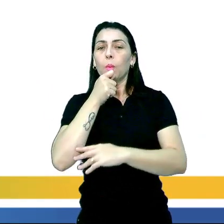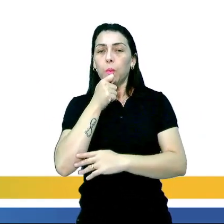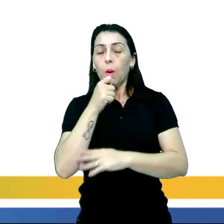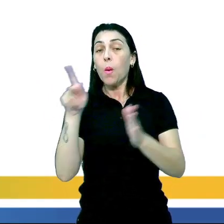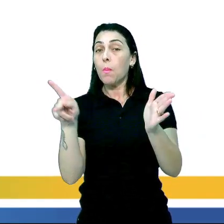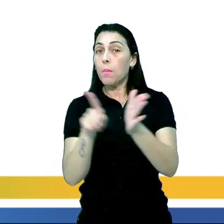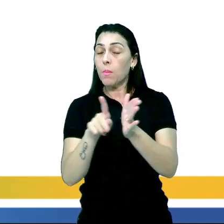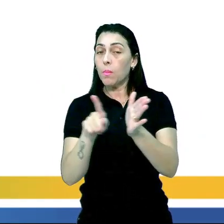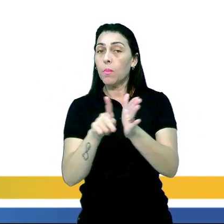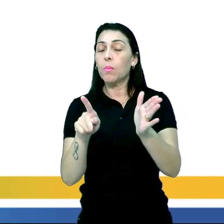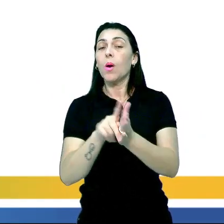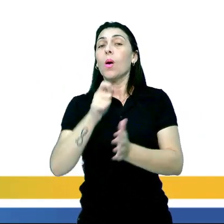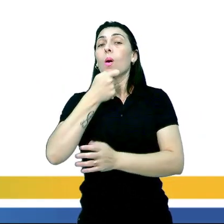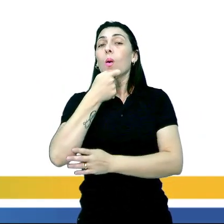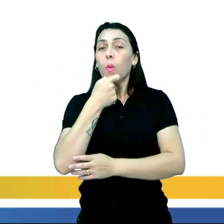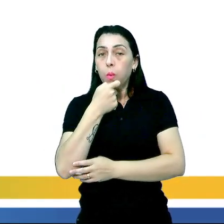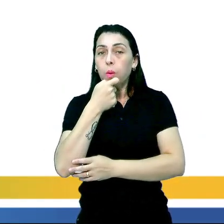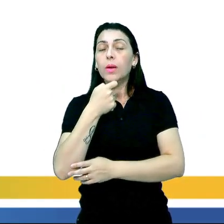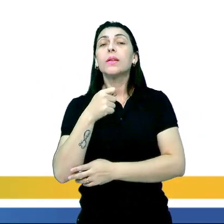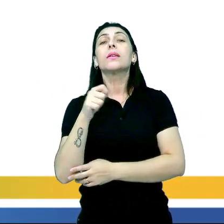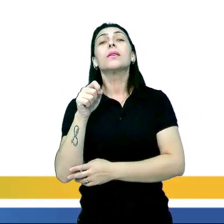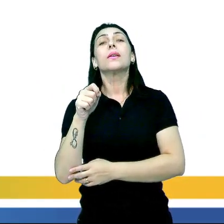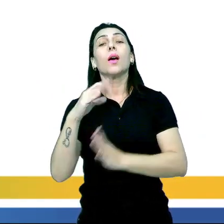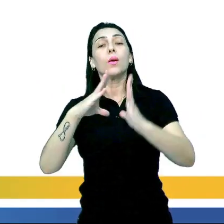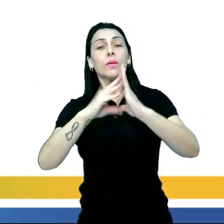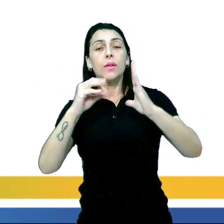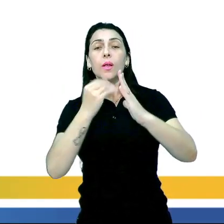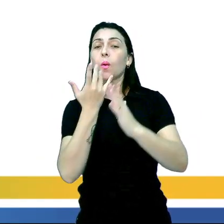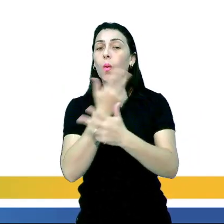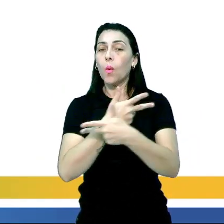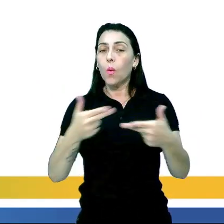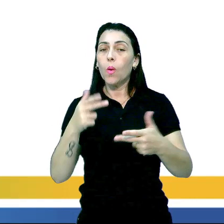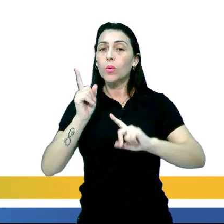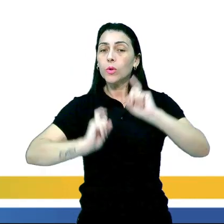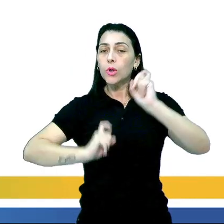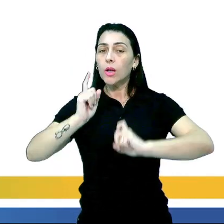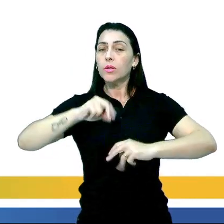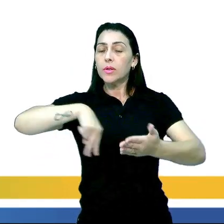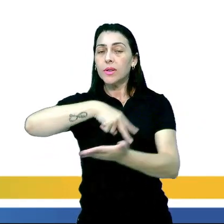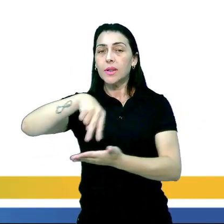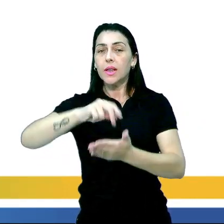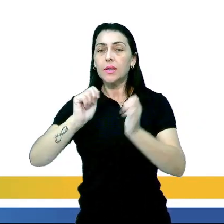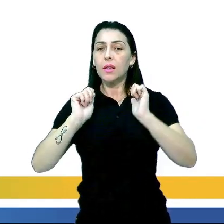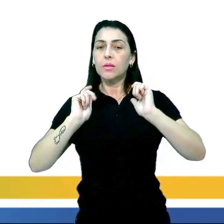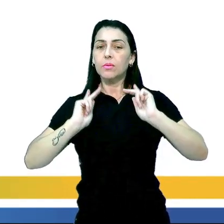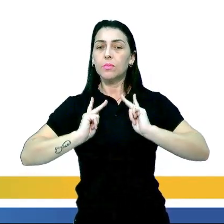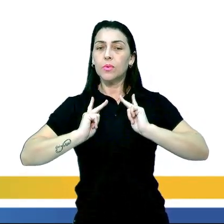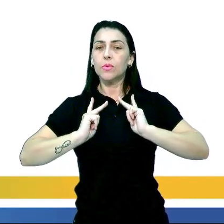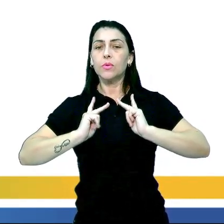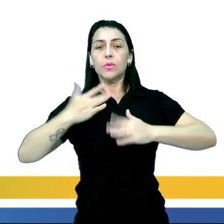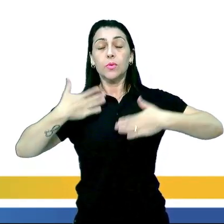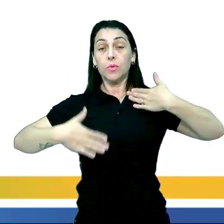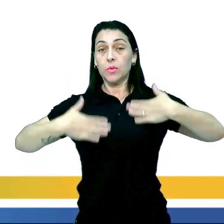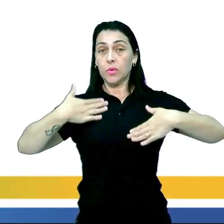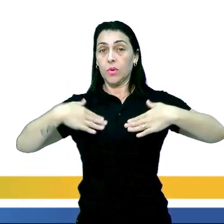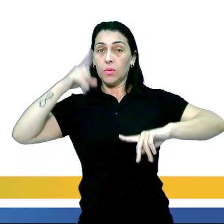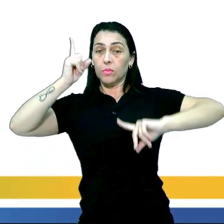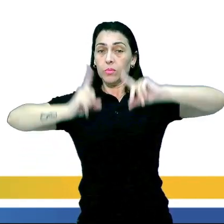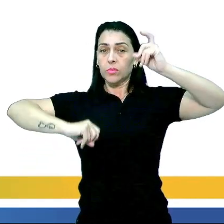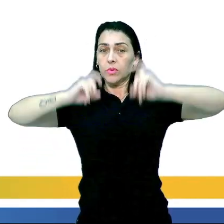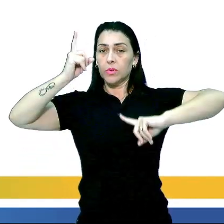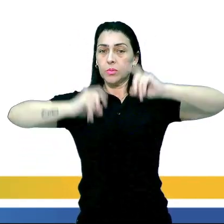apitos, o próprio apito em si, símbolos, cores, gestos, danças,